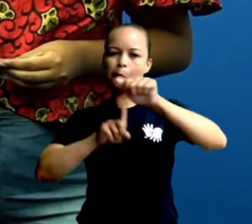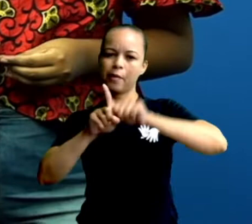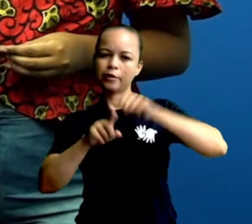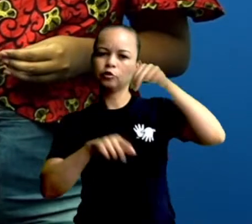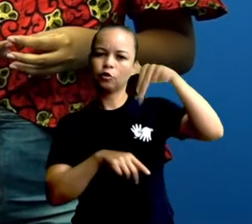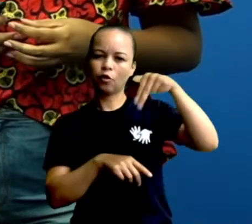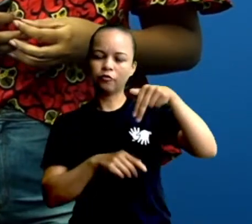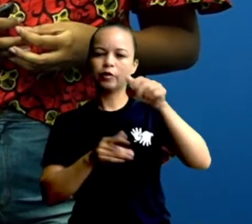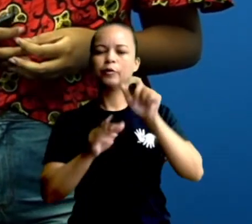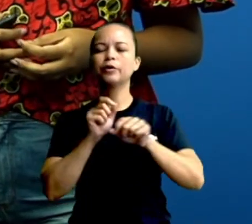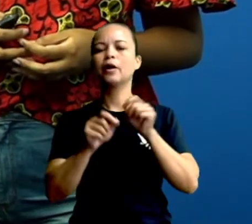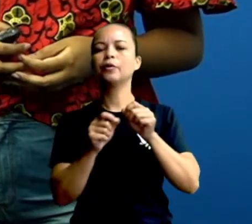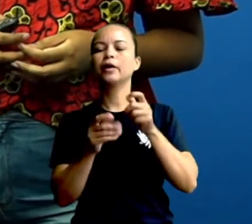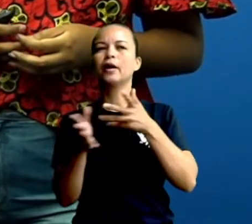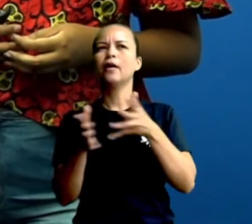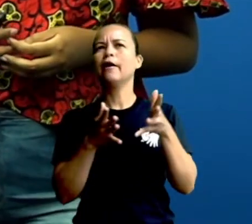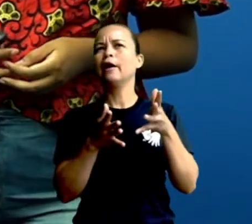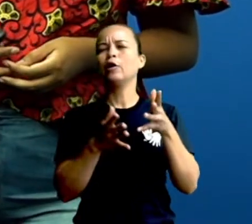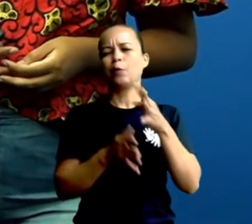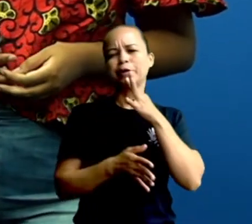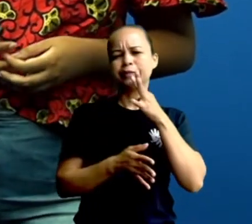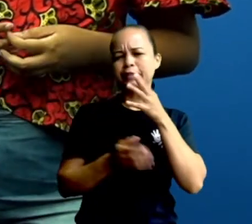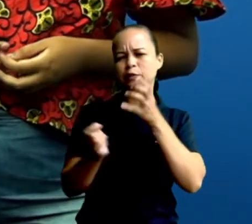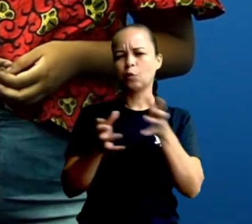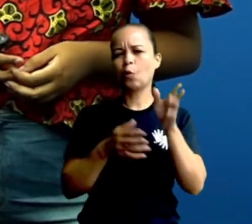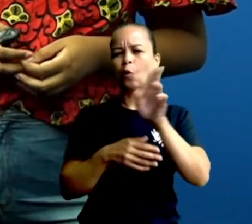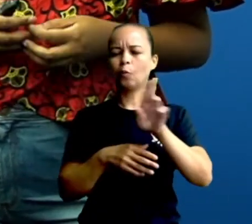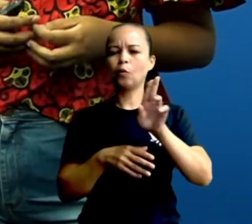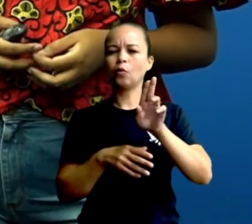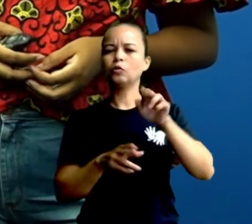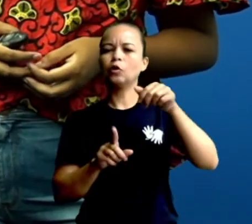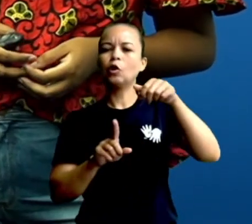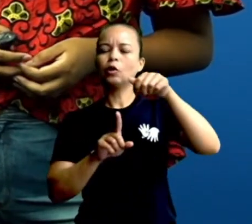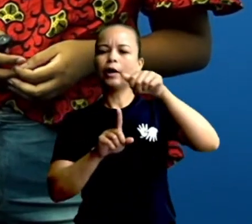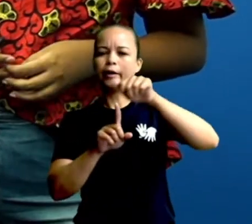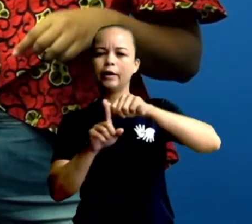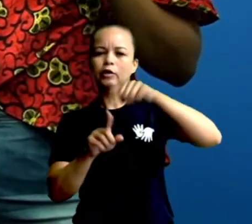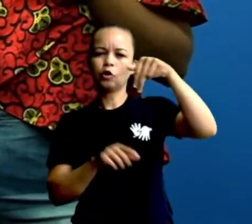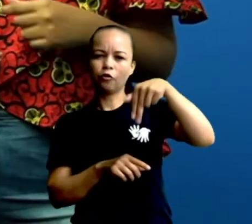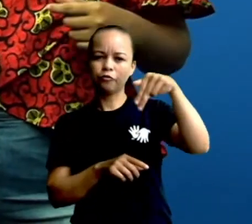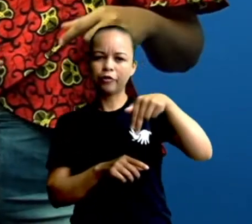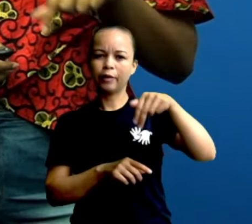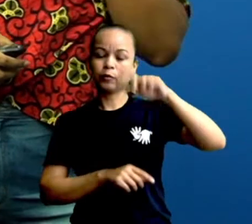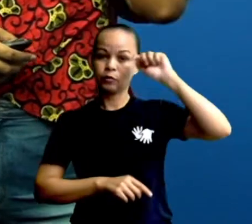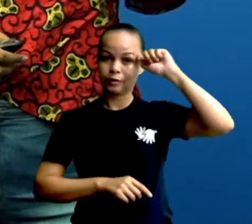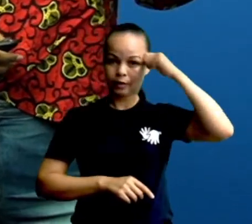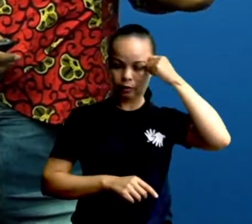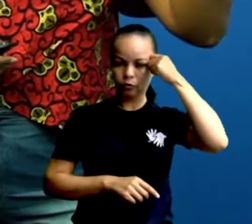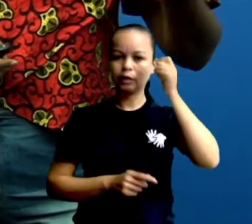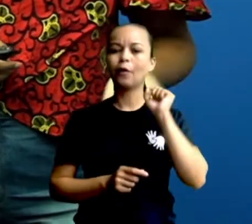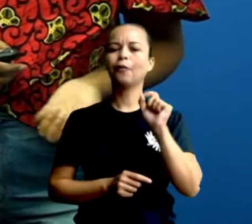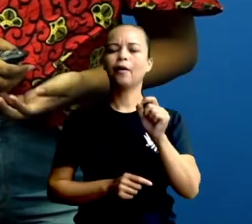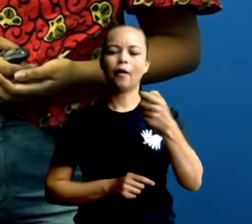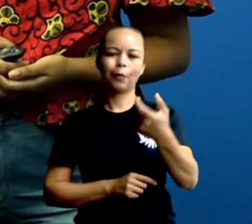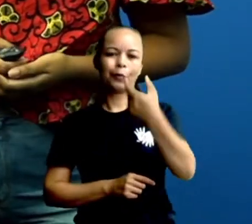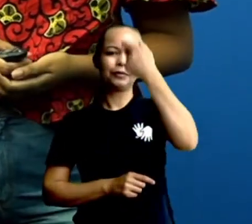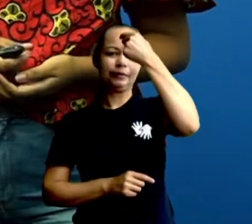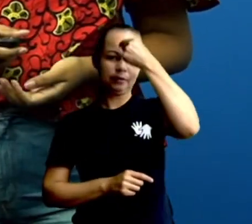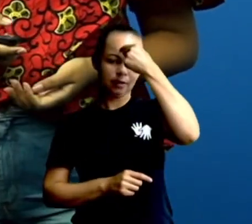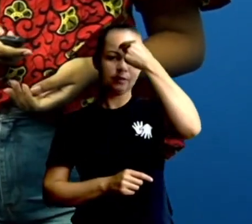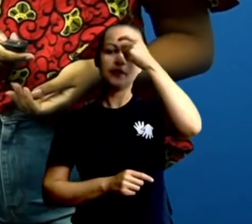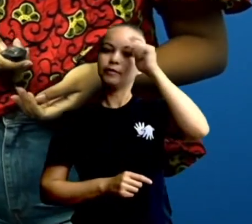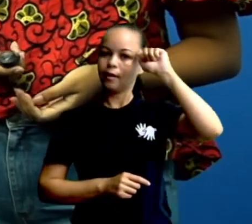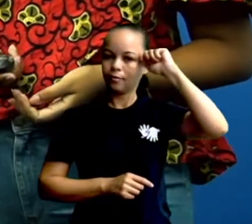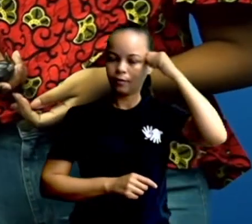é conhecido como Novembro Negro, que é o mês da consciência negra, que também vai ser o tema da nossa próxima